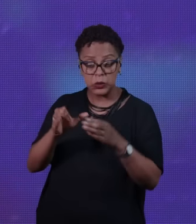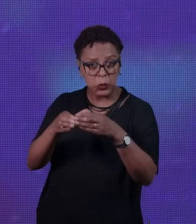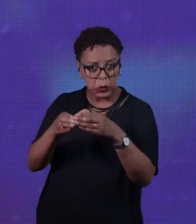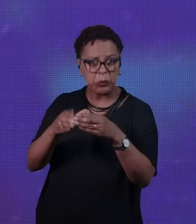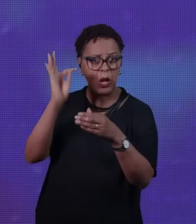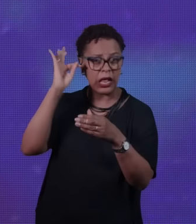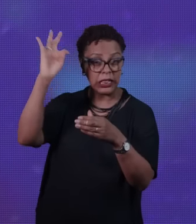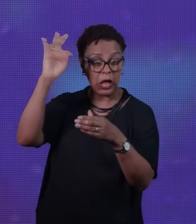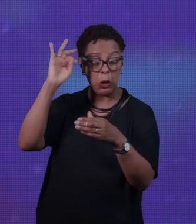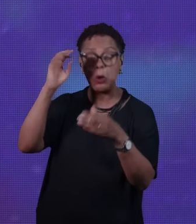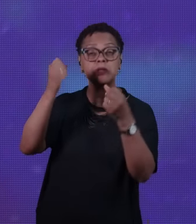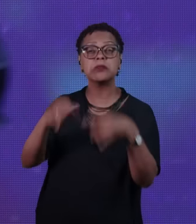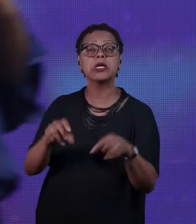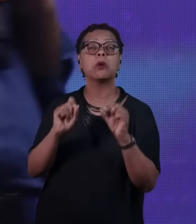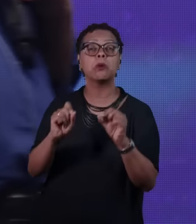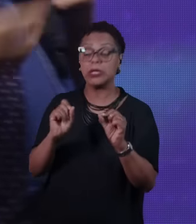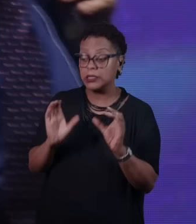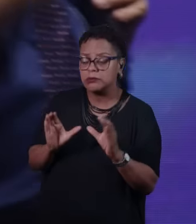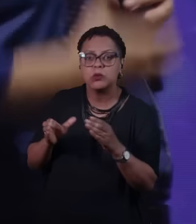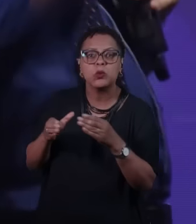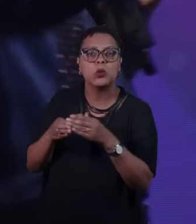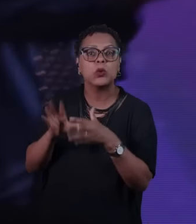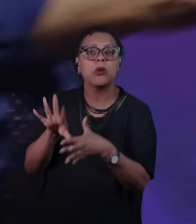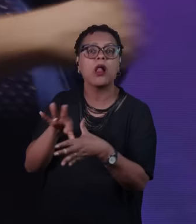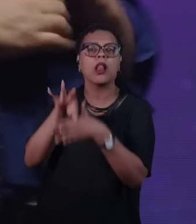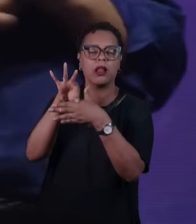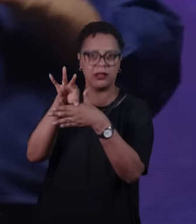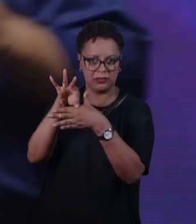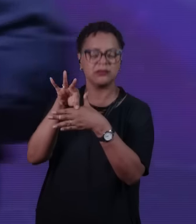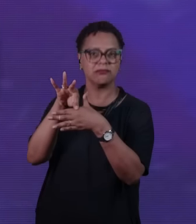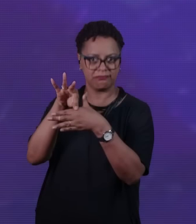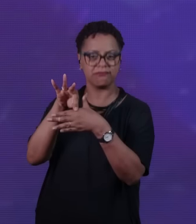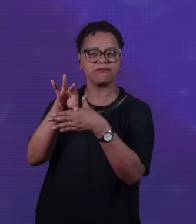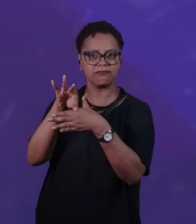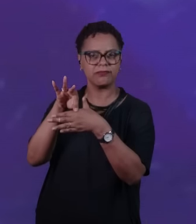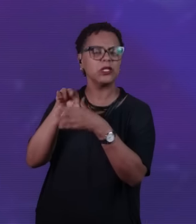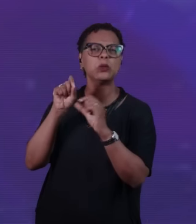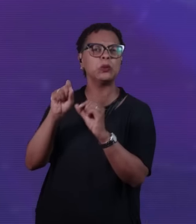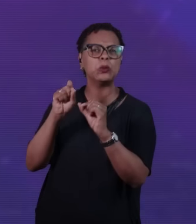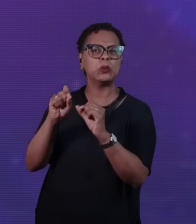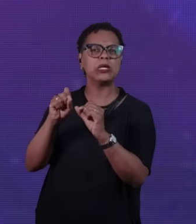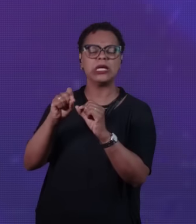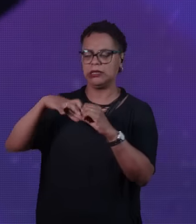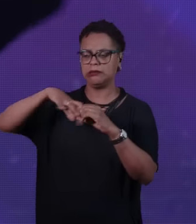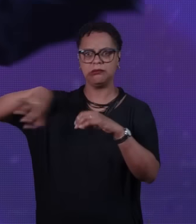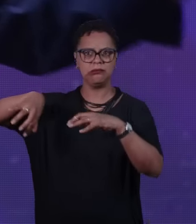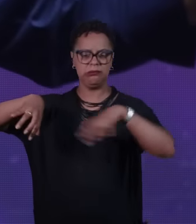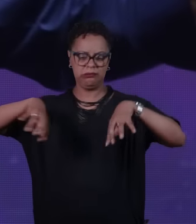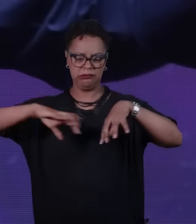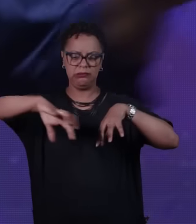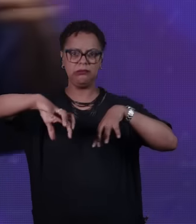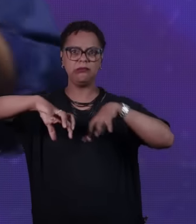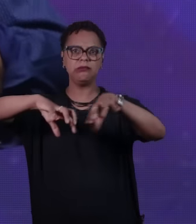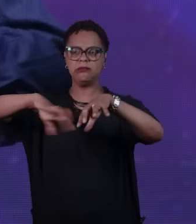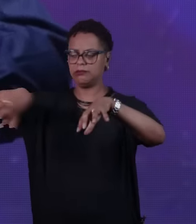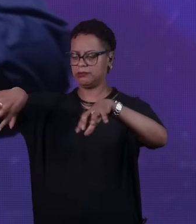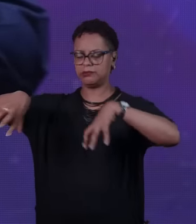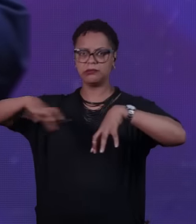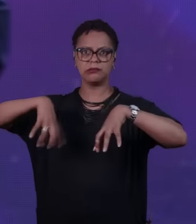teólogos afirmam, que era um grupo de líderes que começaram a separar